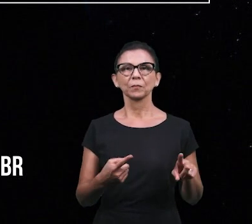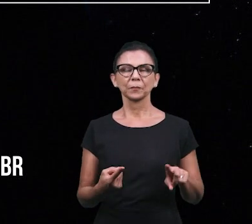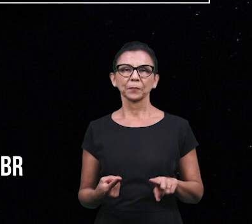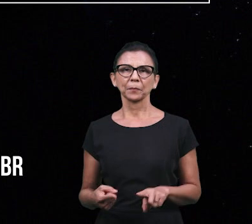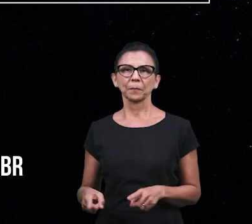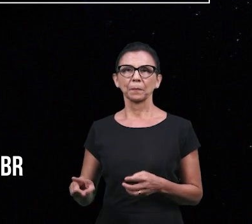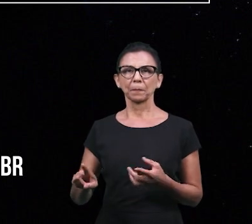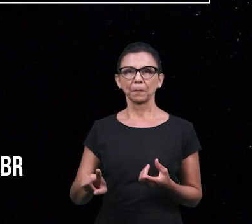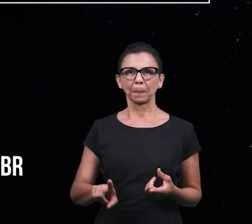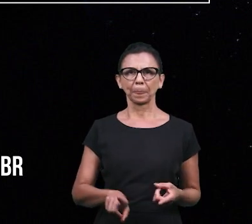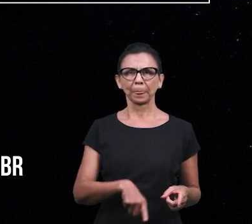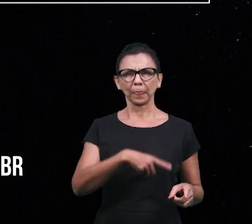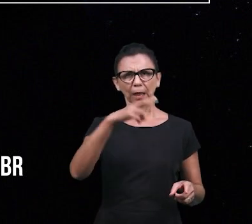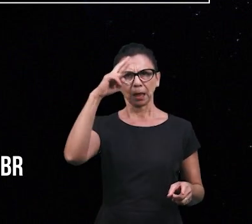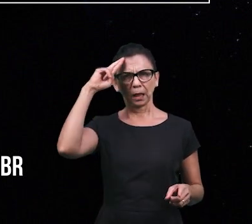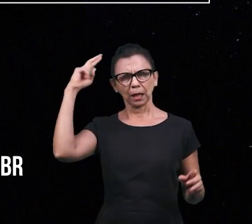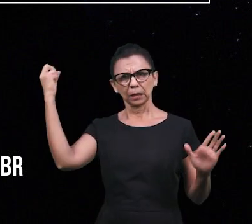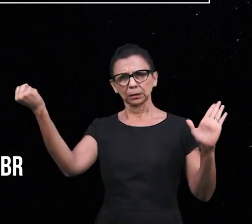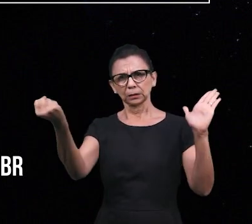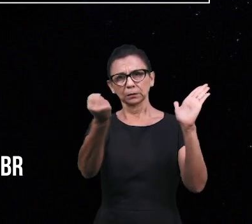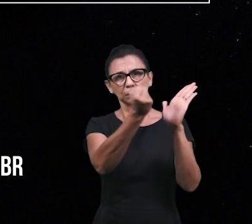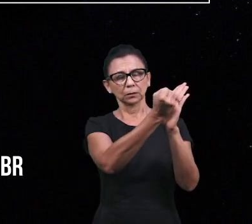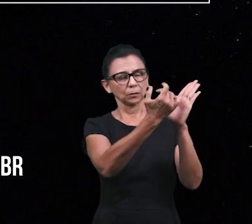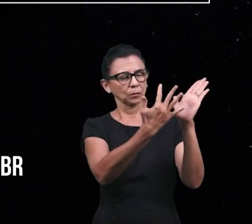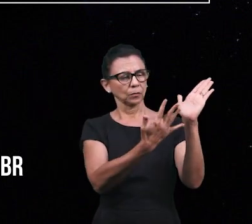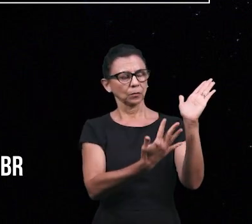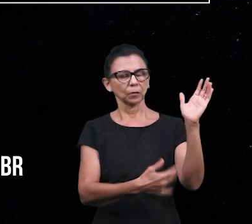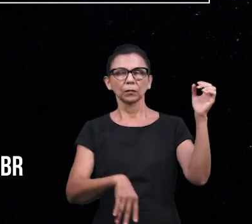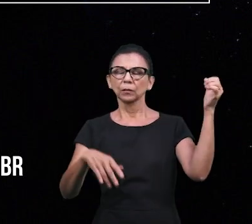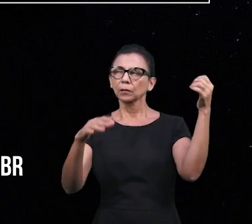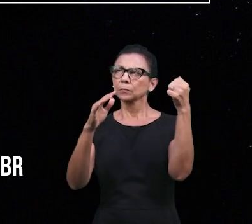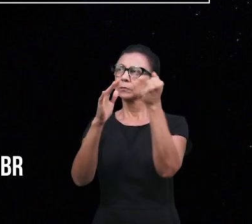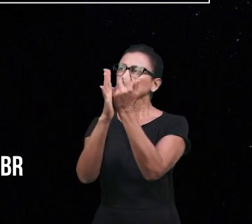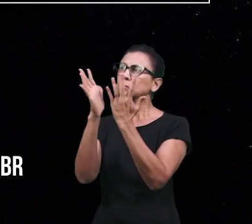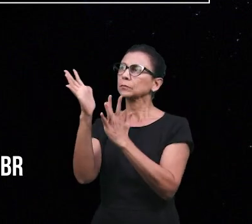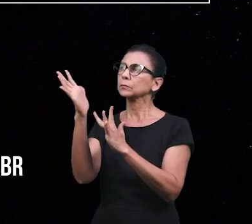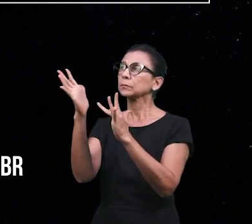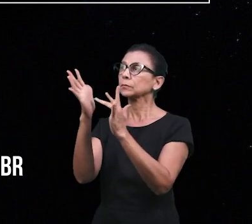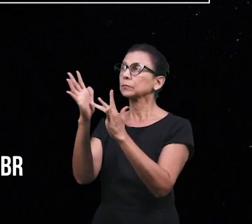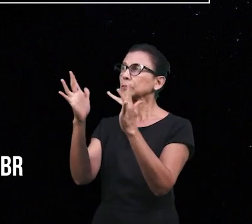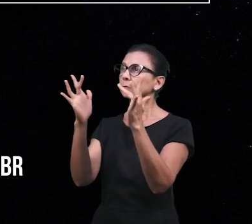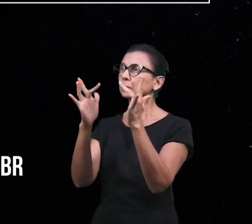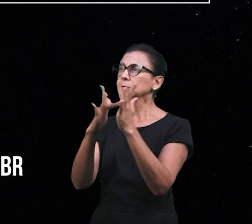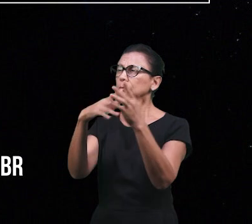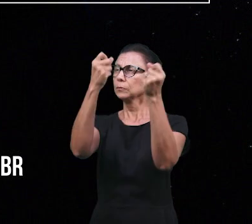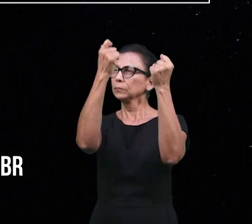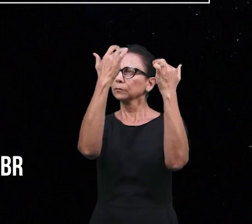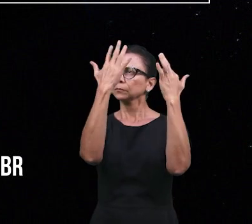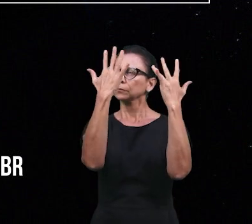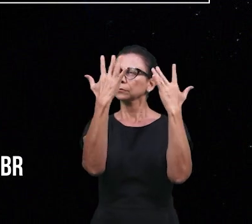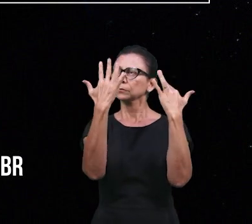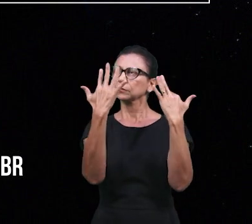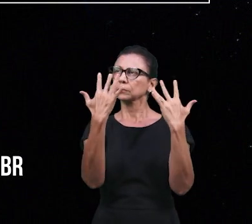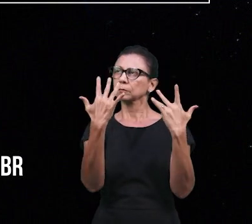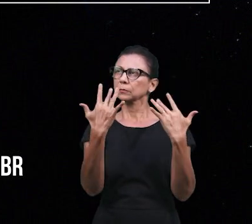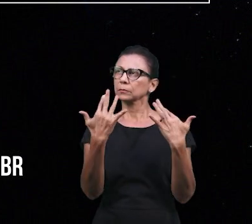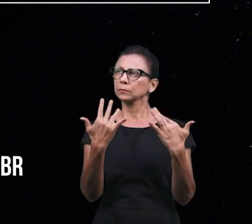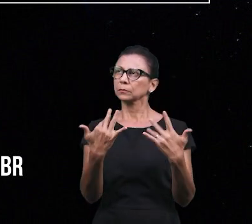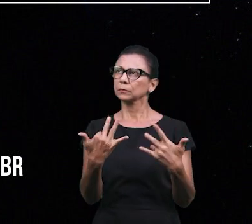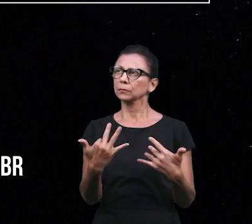Teu sangue sobre mim, põe teu sangue